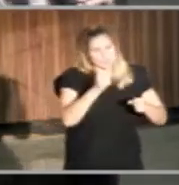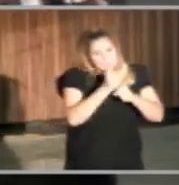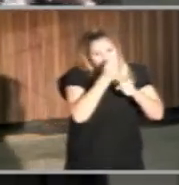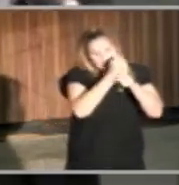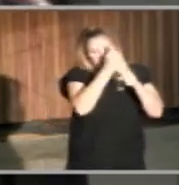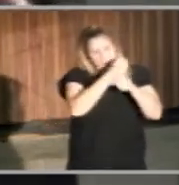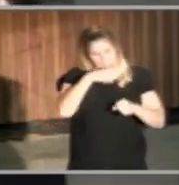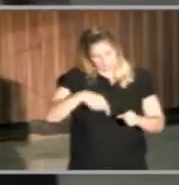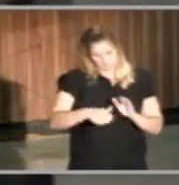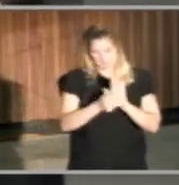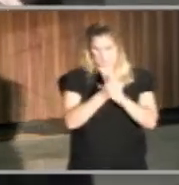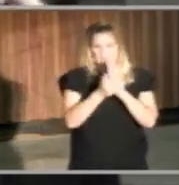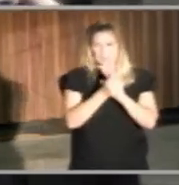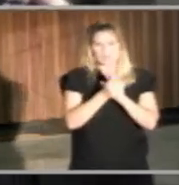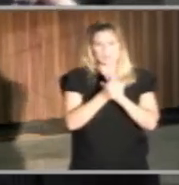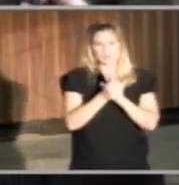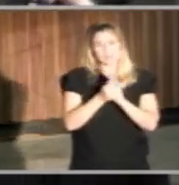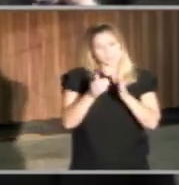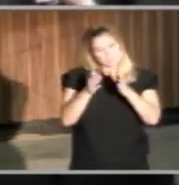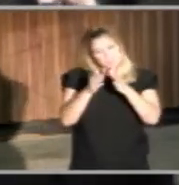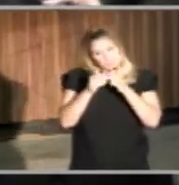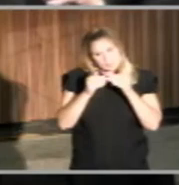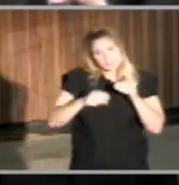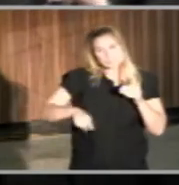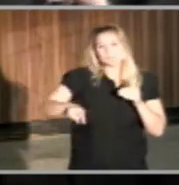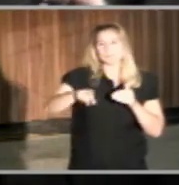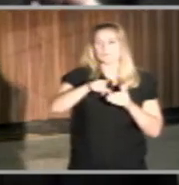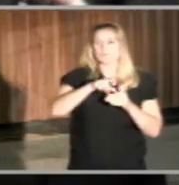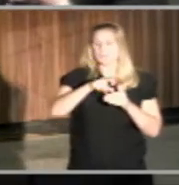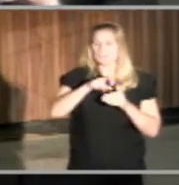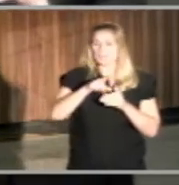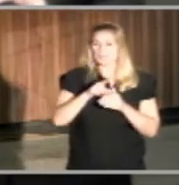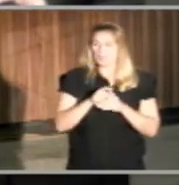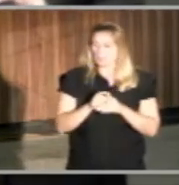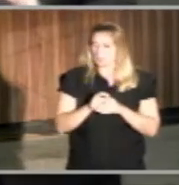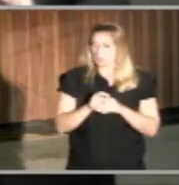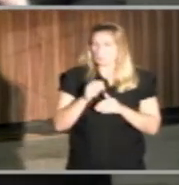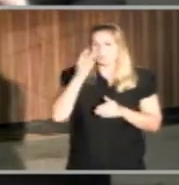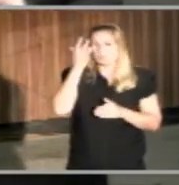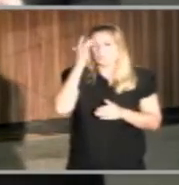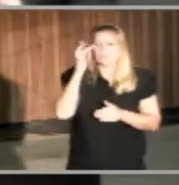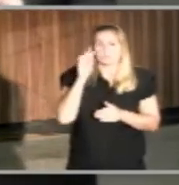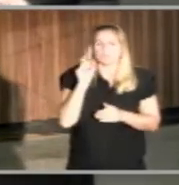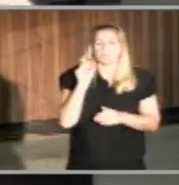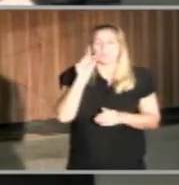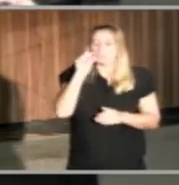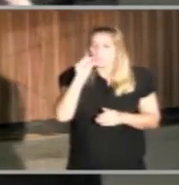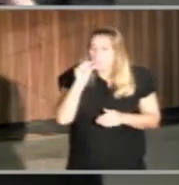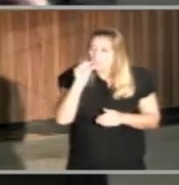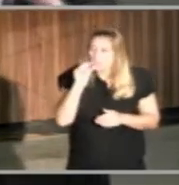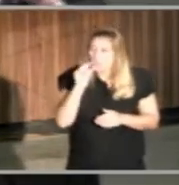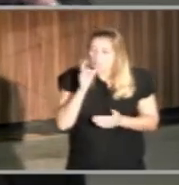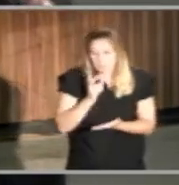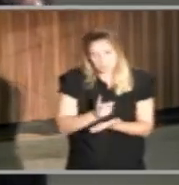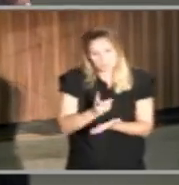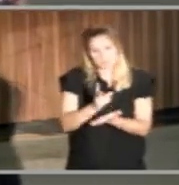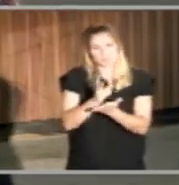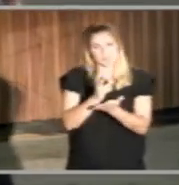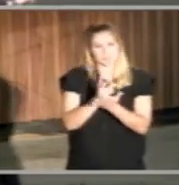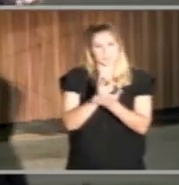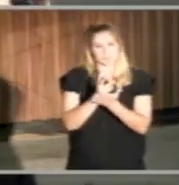queria desafiar você a colocar um percentual da sua renda todo mês, assim como você coloca do seu